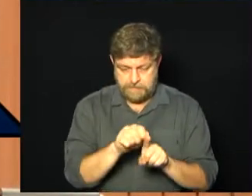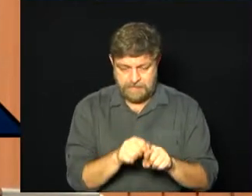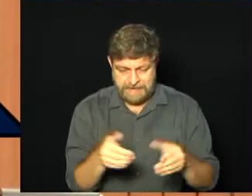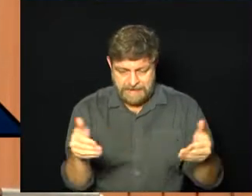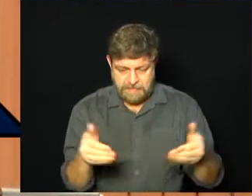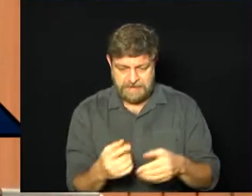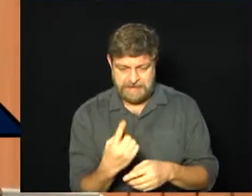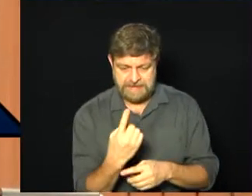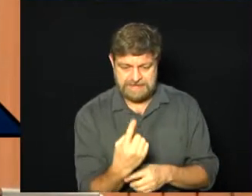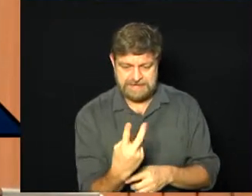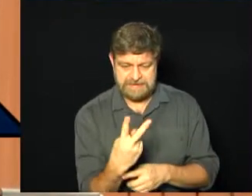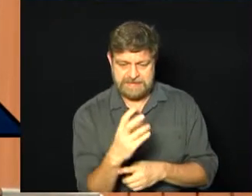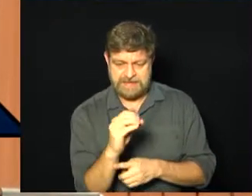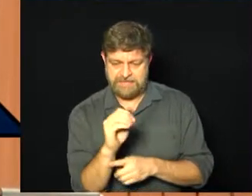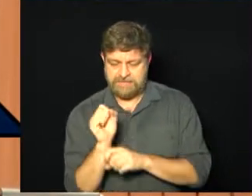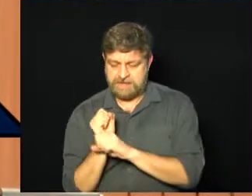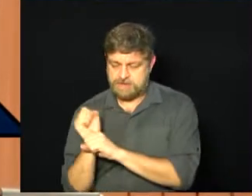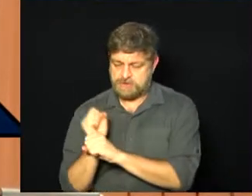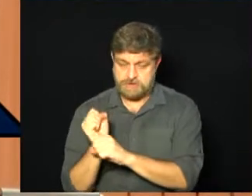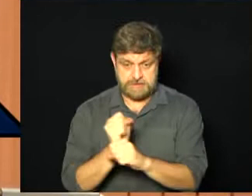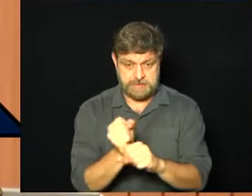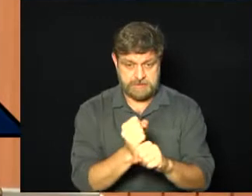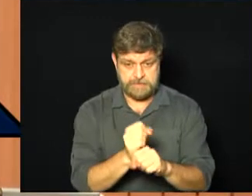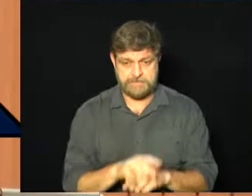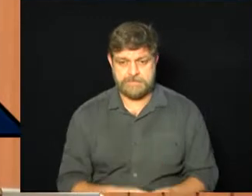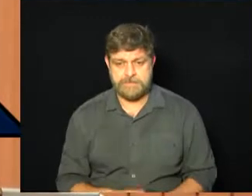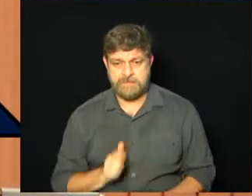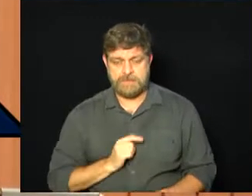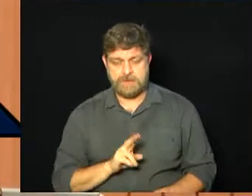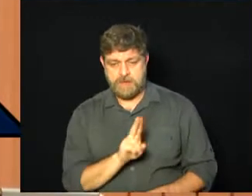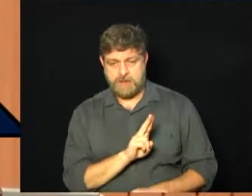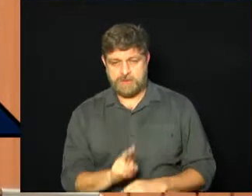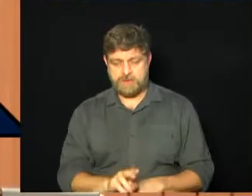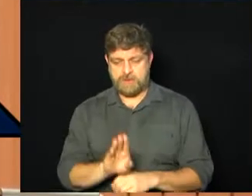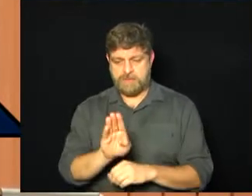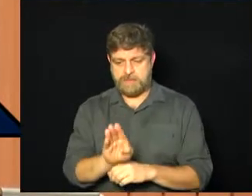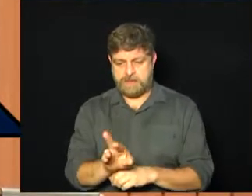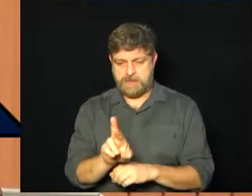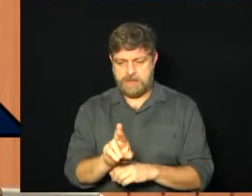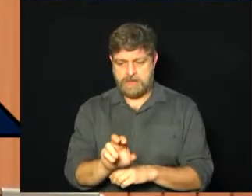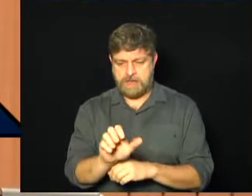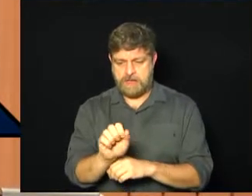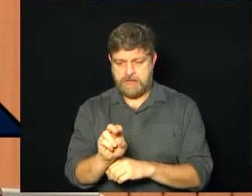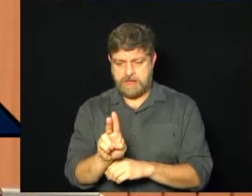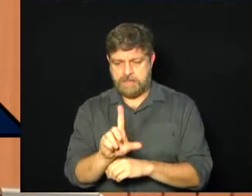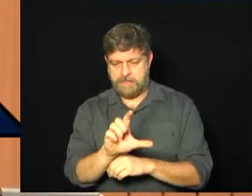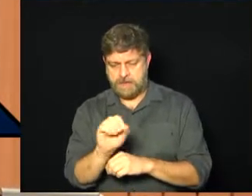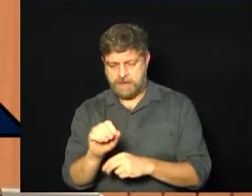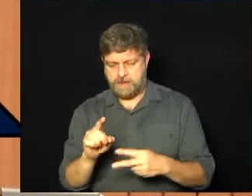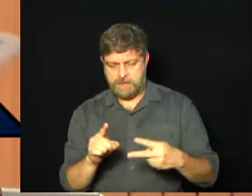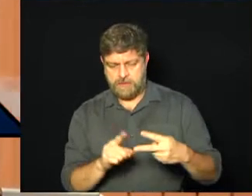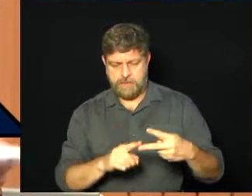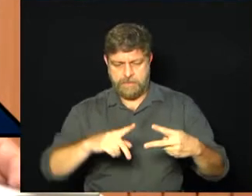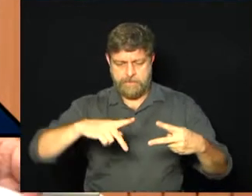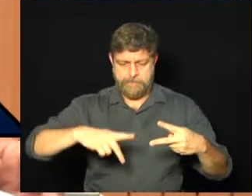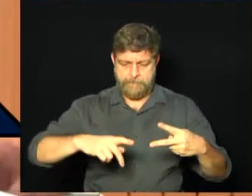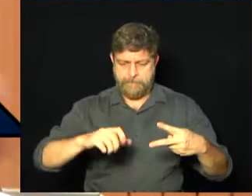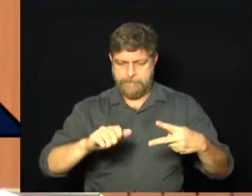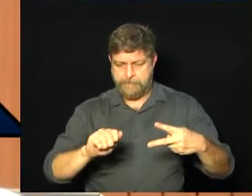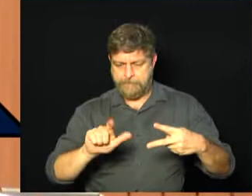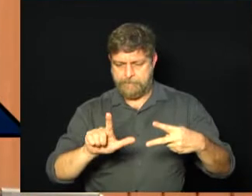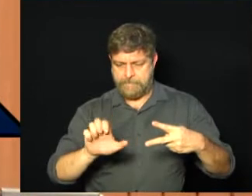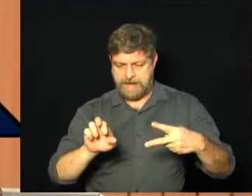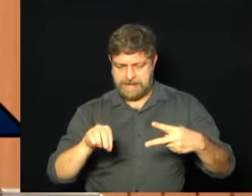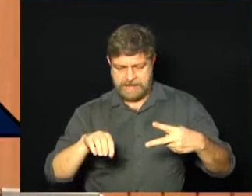120 anos. Então vamos lembrar de Braulio Mendes Nogueira, Elisário Palermo,